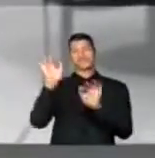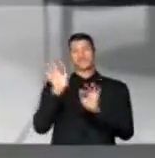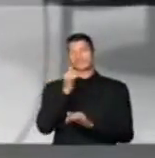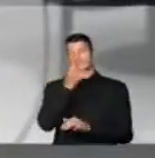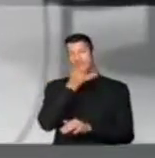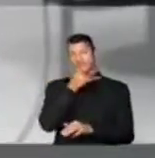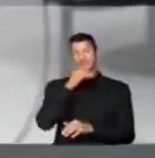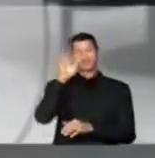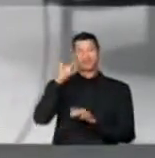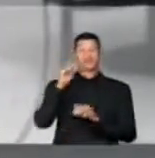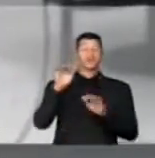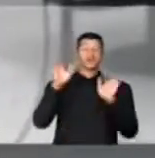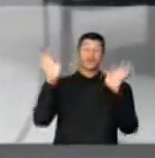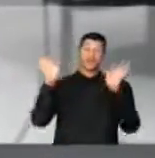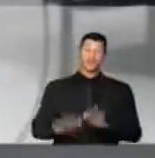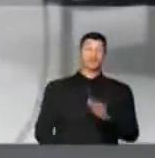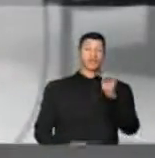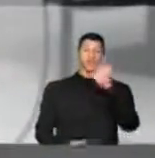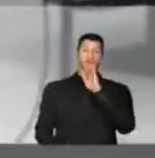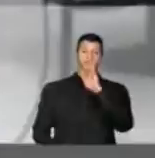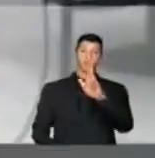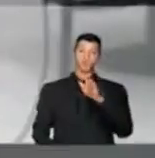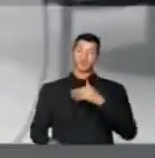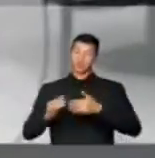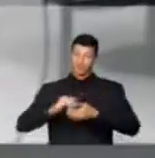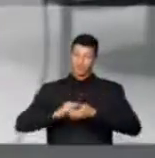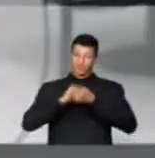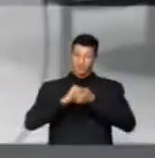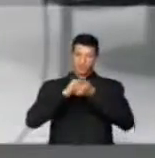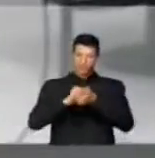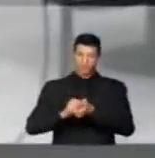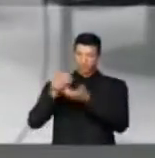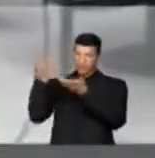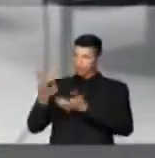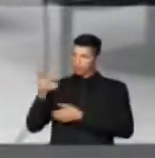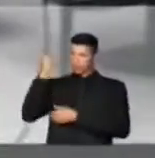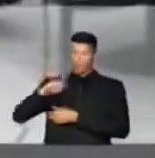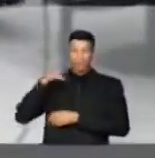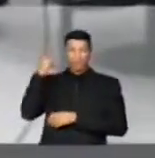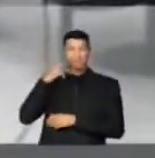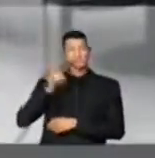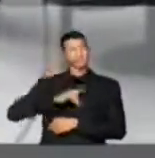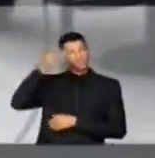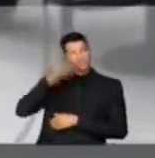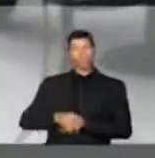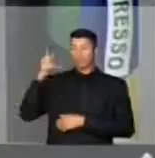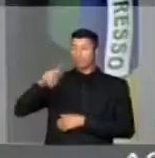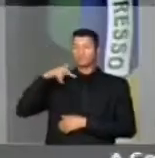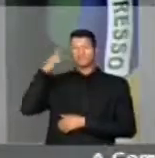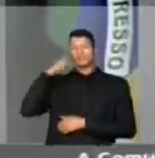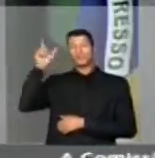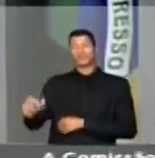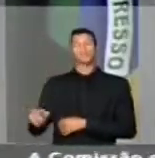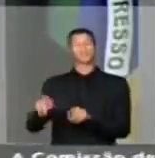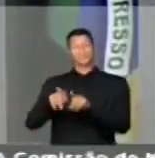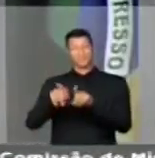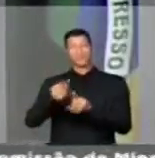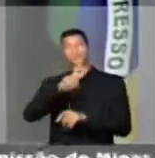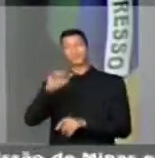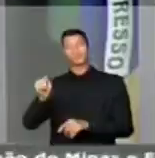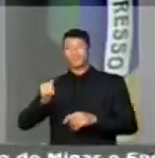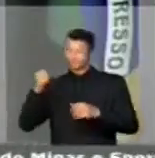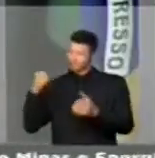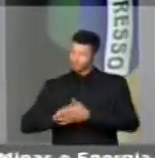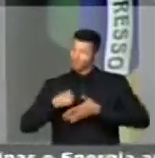Felizmente respondeu. Eu cumprimento o seu partido e tenho certeza que o seu partido vai ser